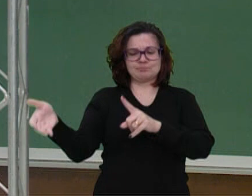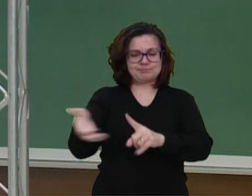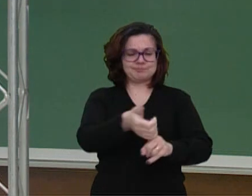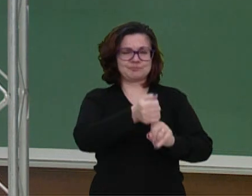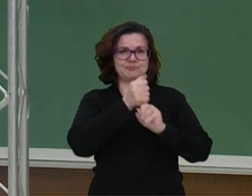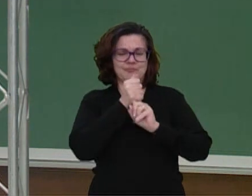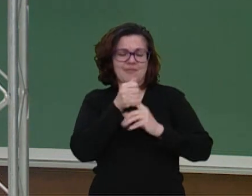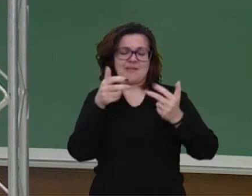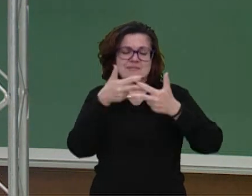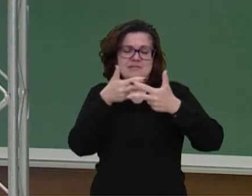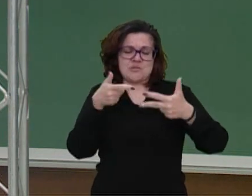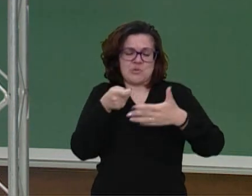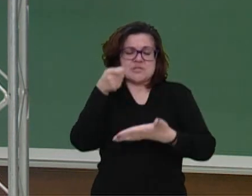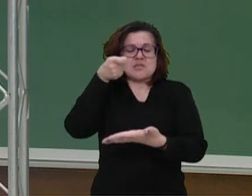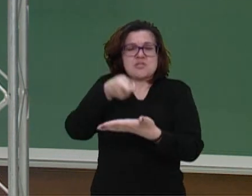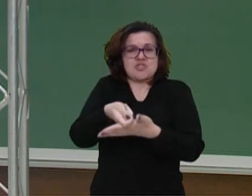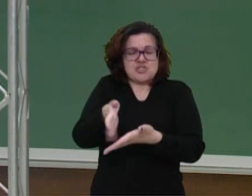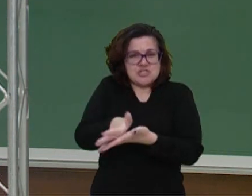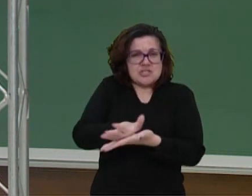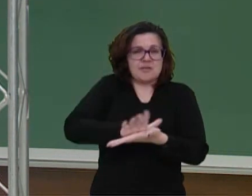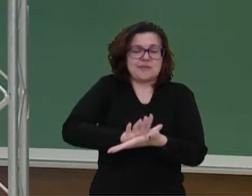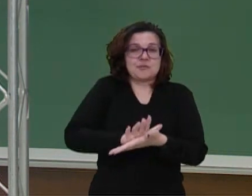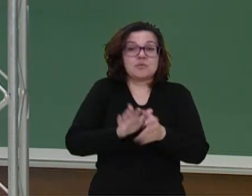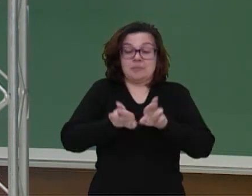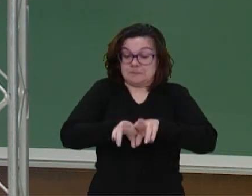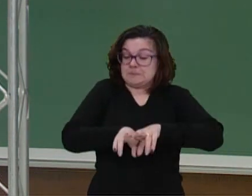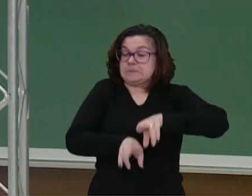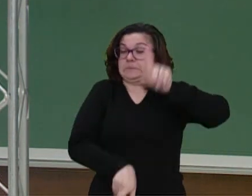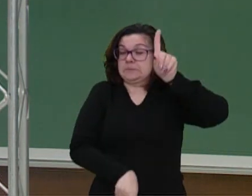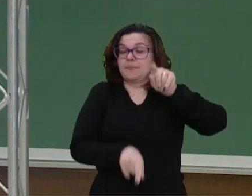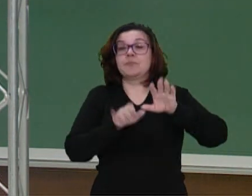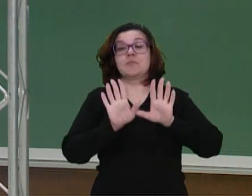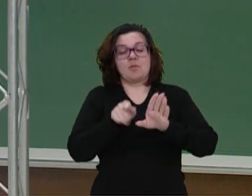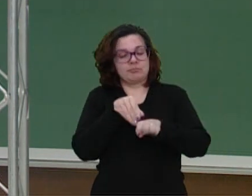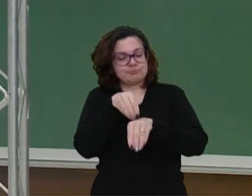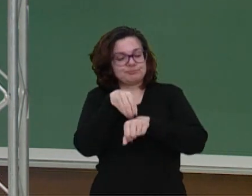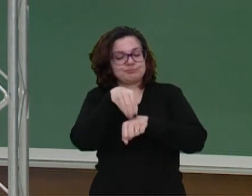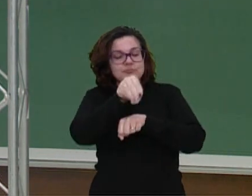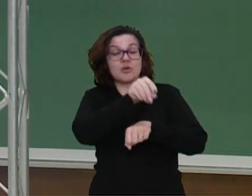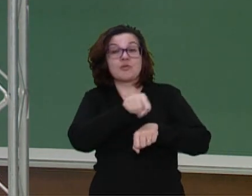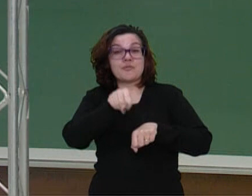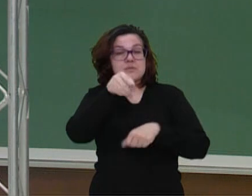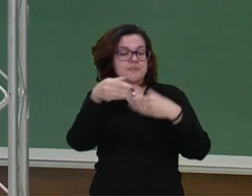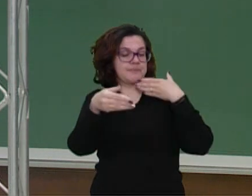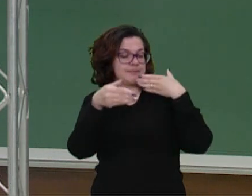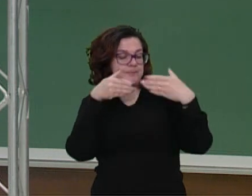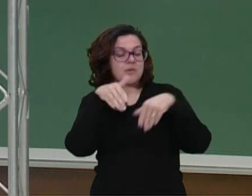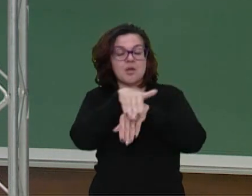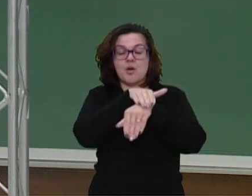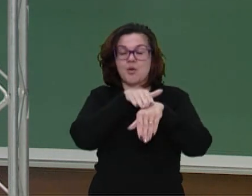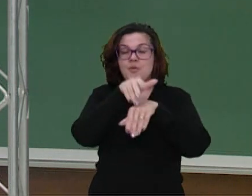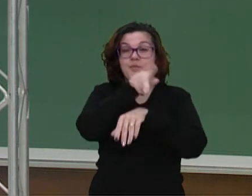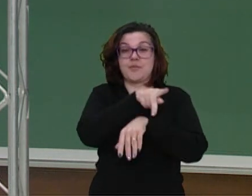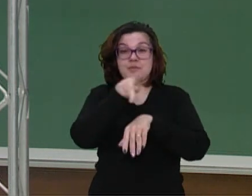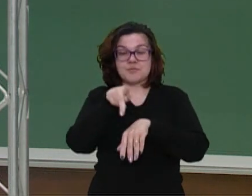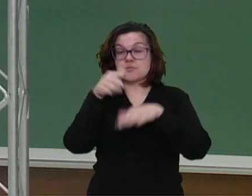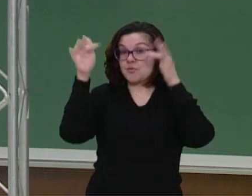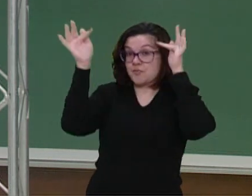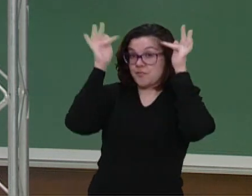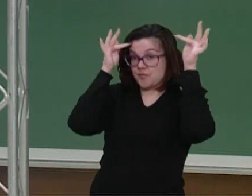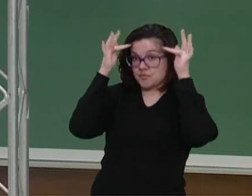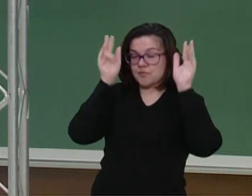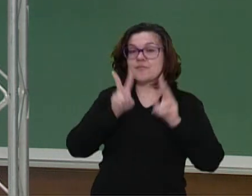ditadura, esses conceitos são bastante controversos. A recomendação sempre é que você converse lá com o seu professor de